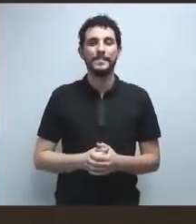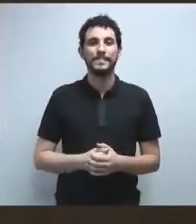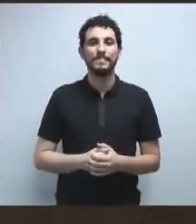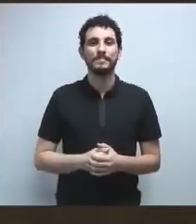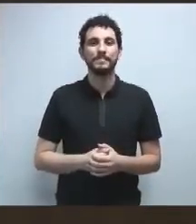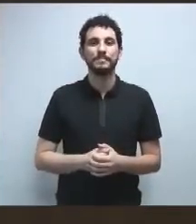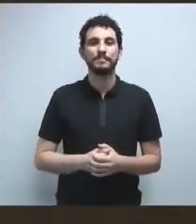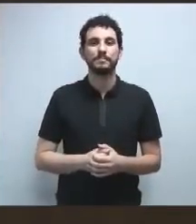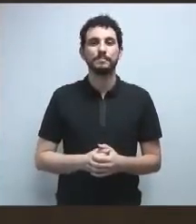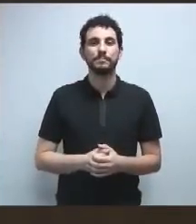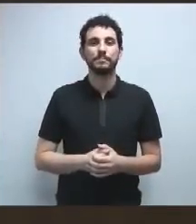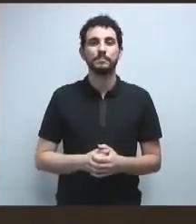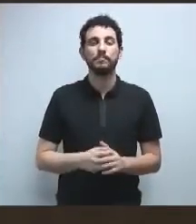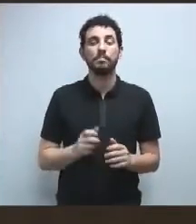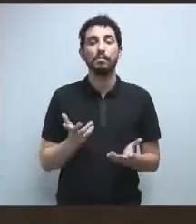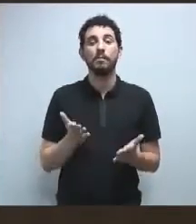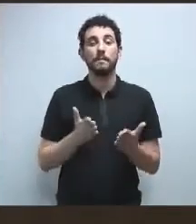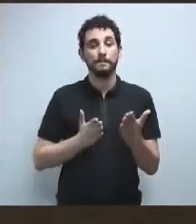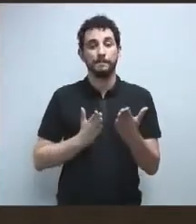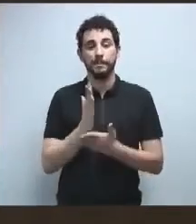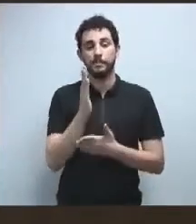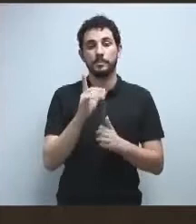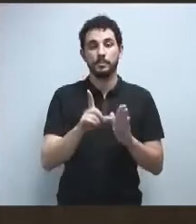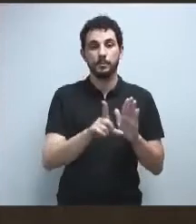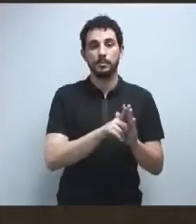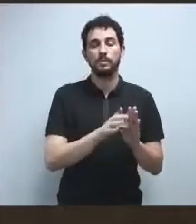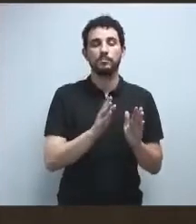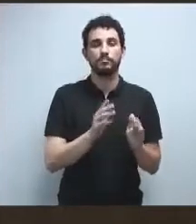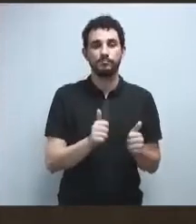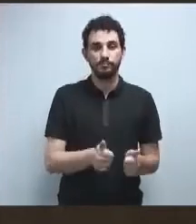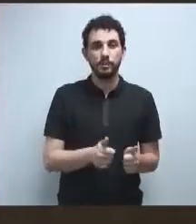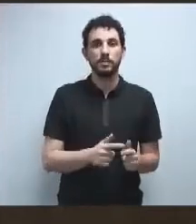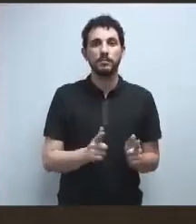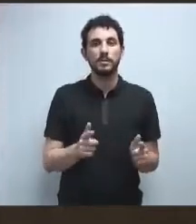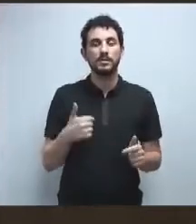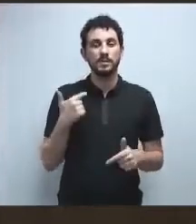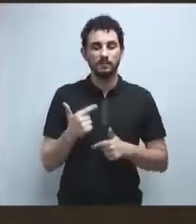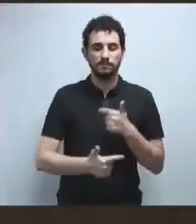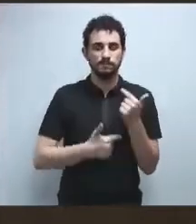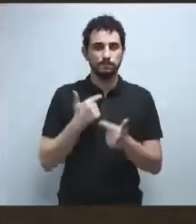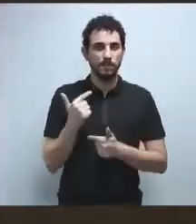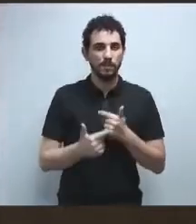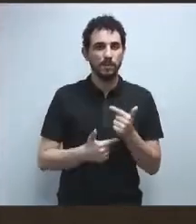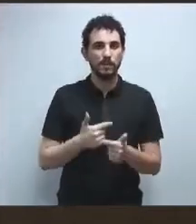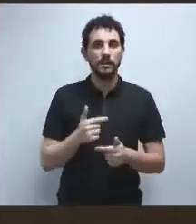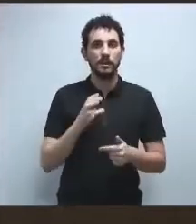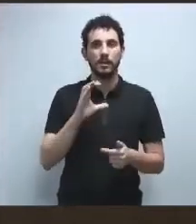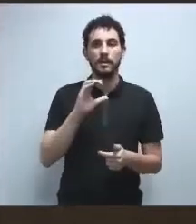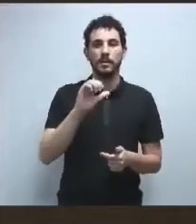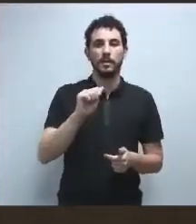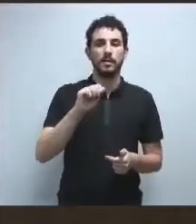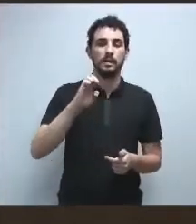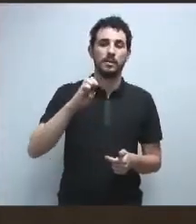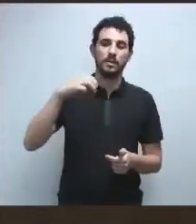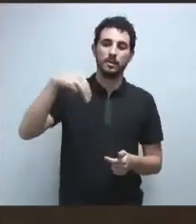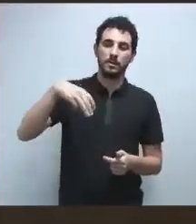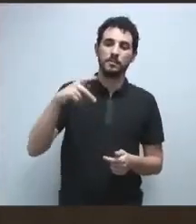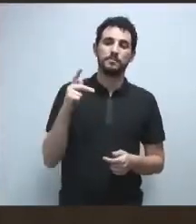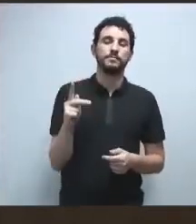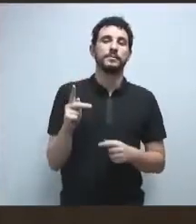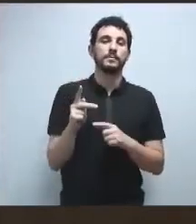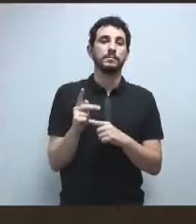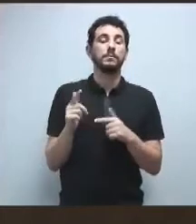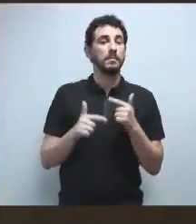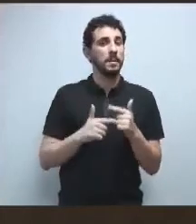essa aprovação dessa lei teve uma foi um trabalho dada então caípe um trabalho